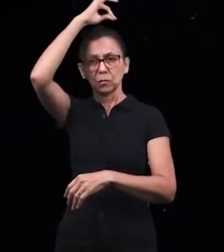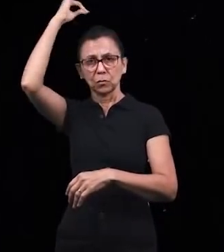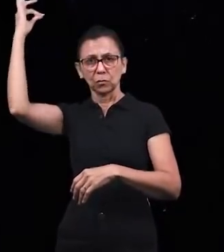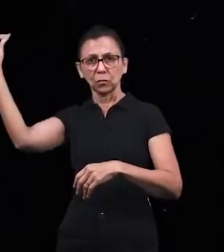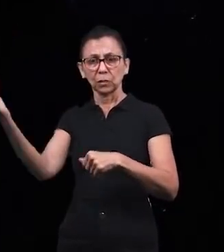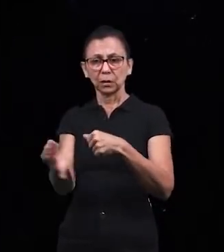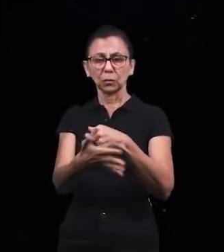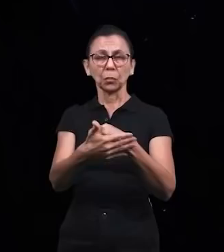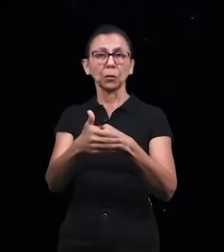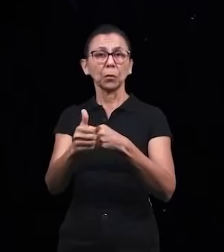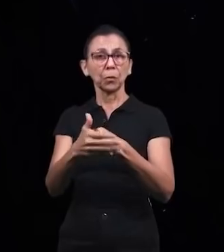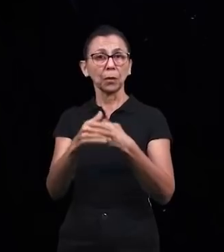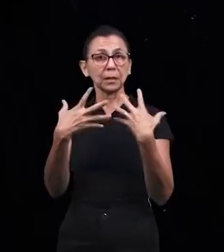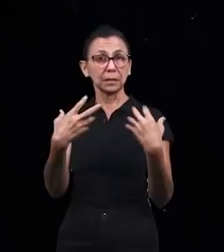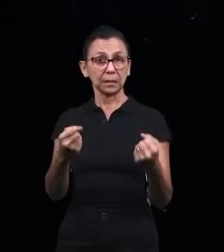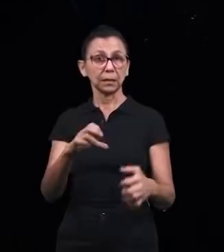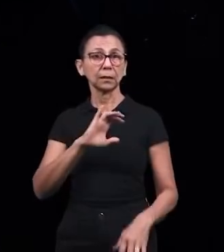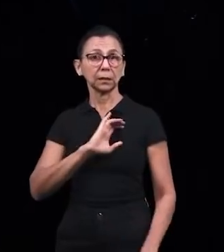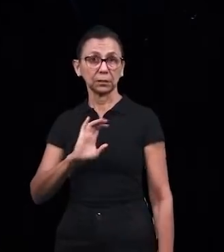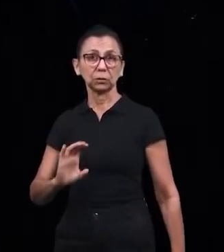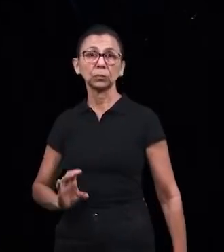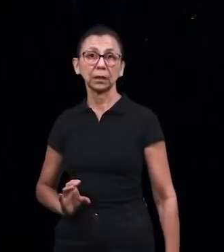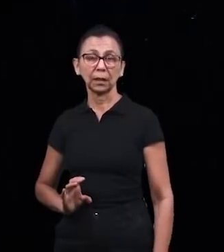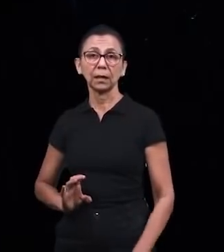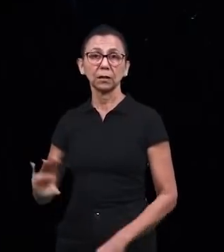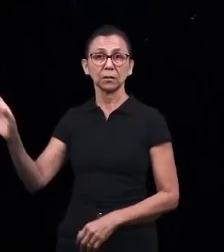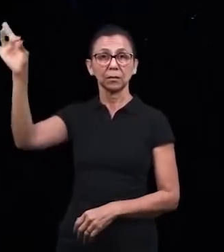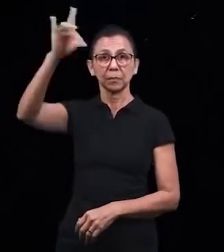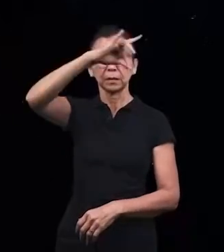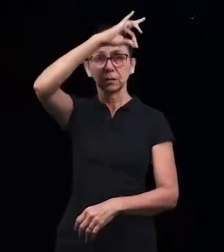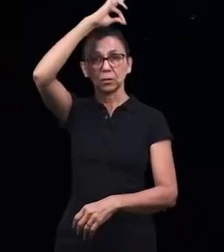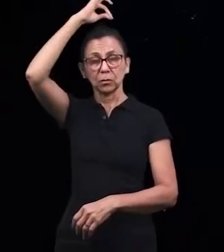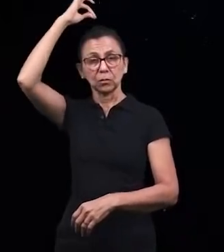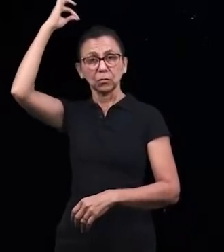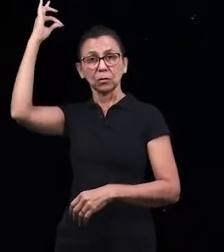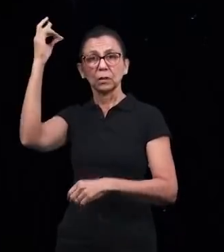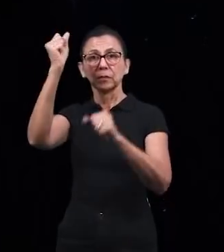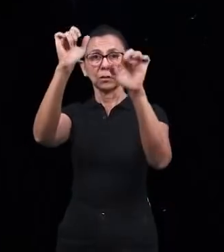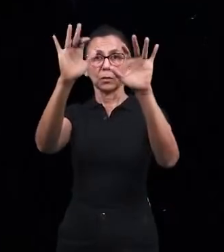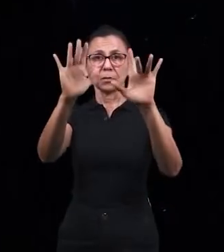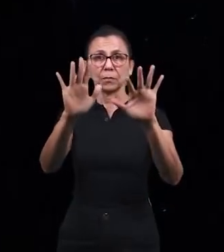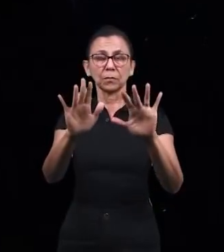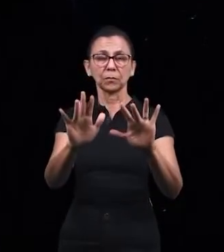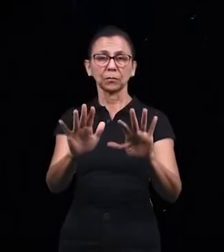coisas lá de cima que se aproxima o reino de Deus.